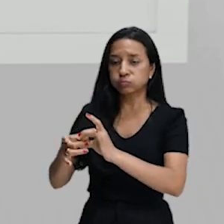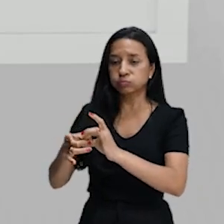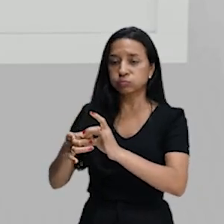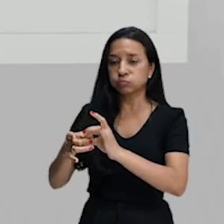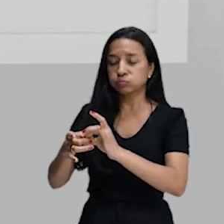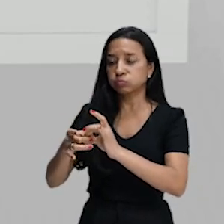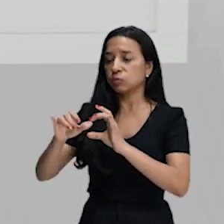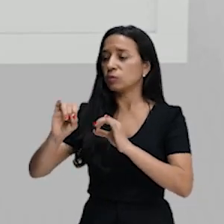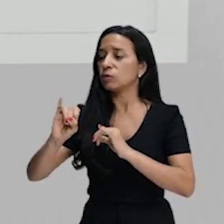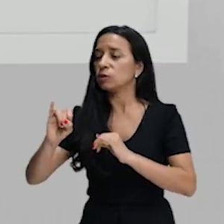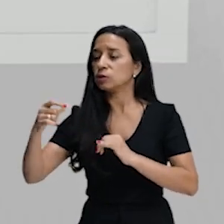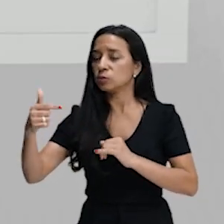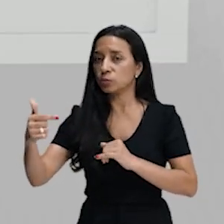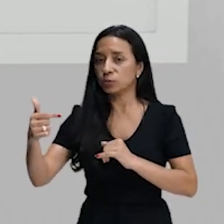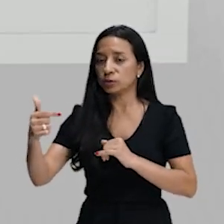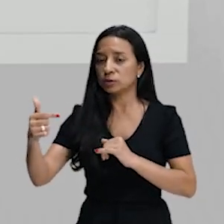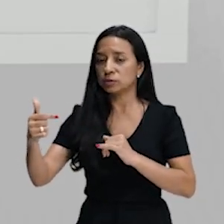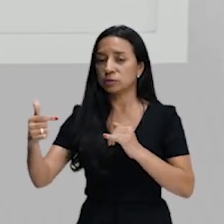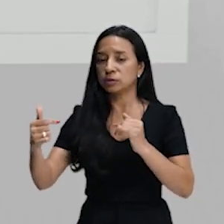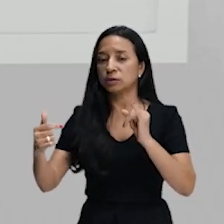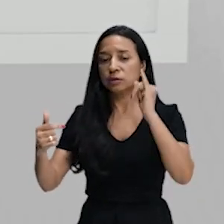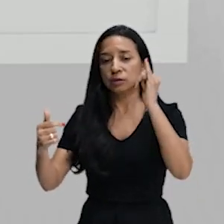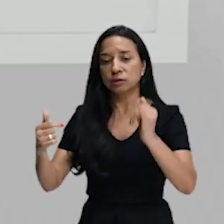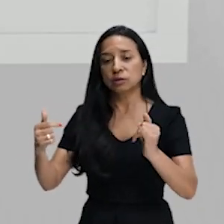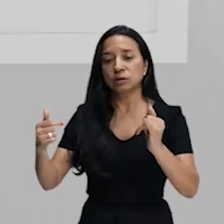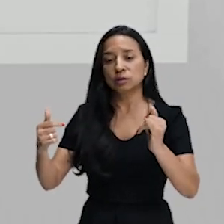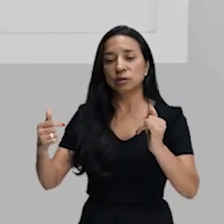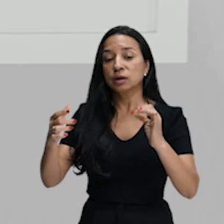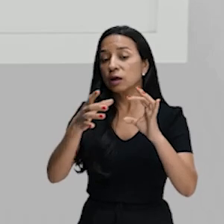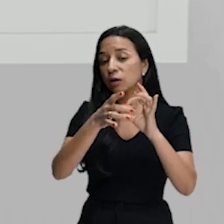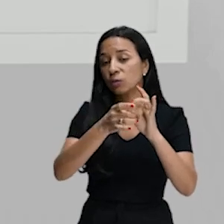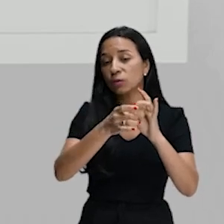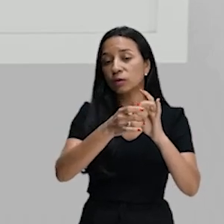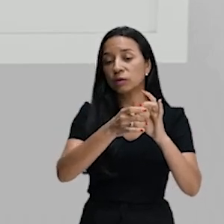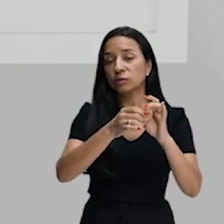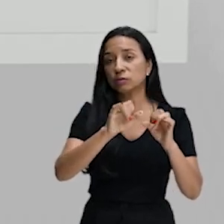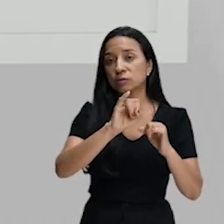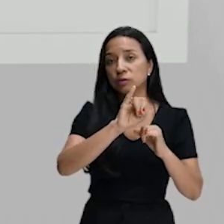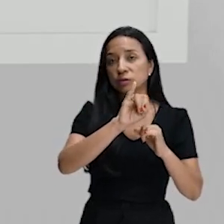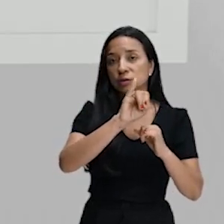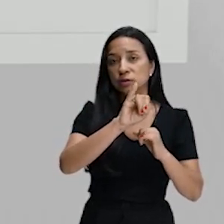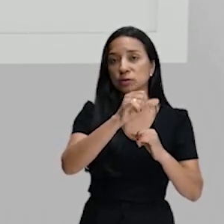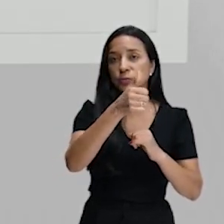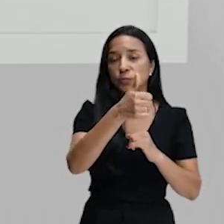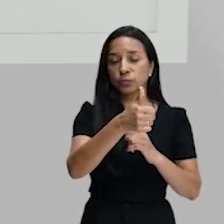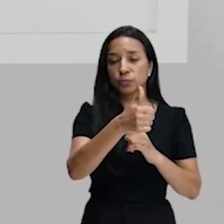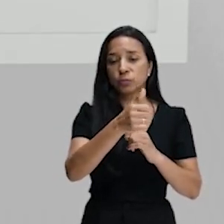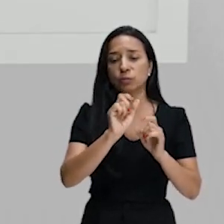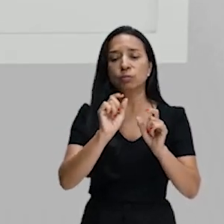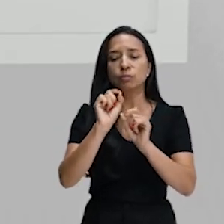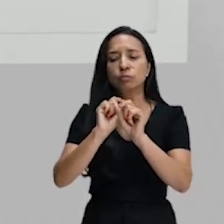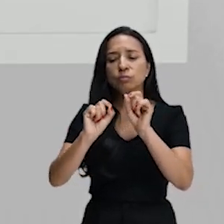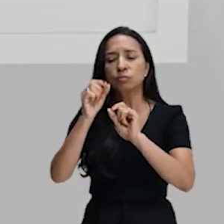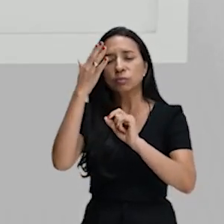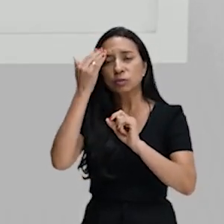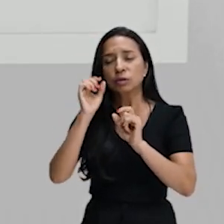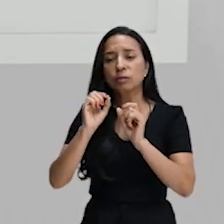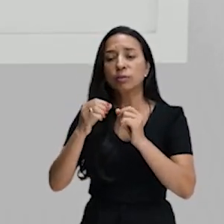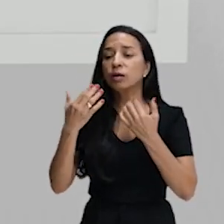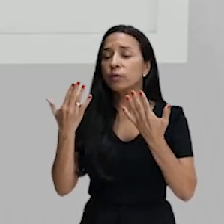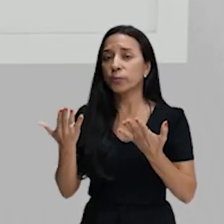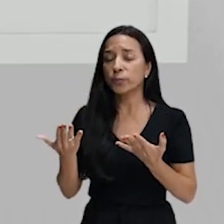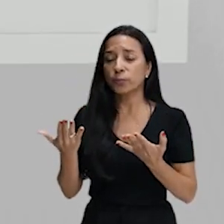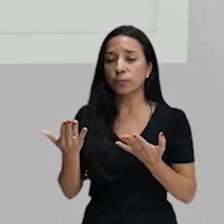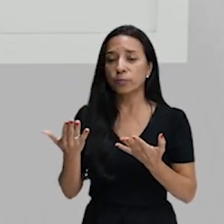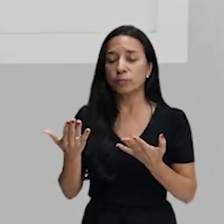e para cima também a corrente I1. Pronto. Então ele quer saber qual é,